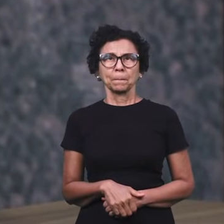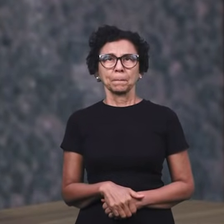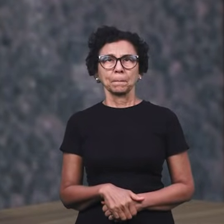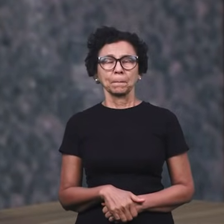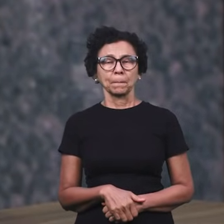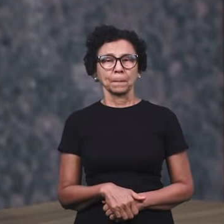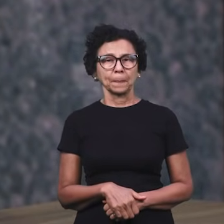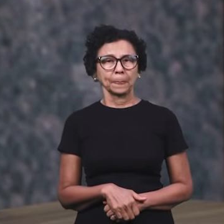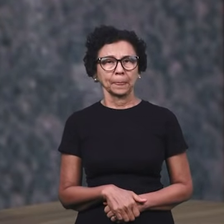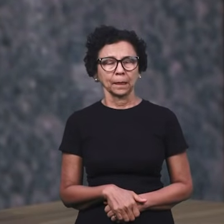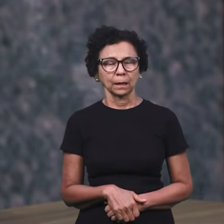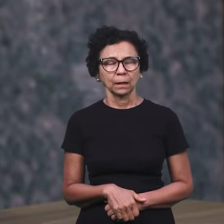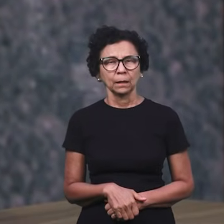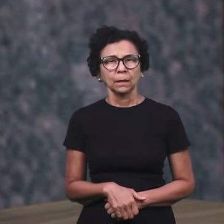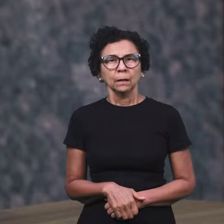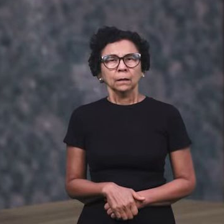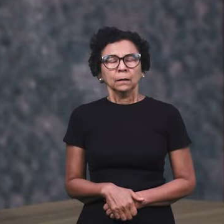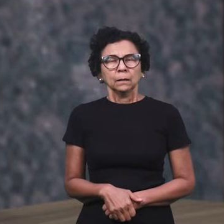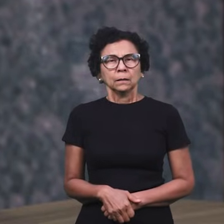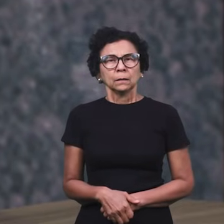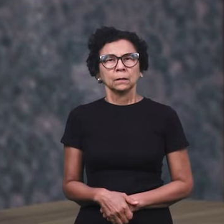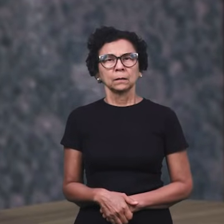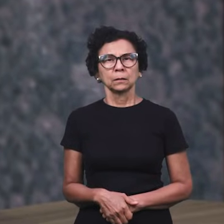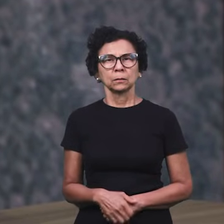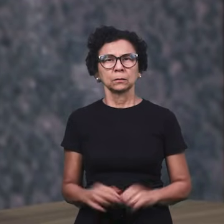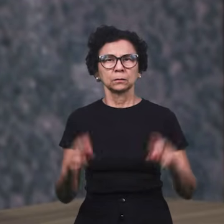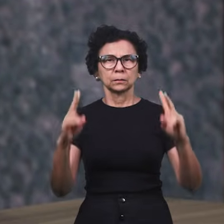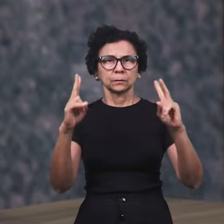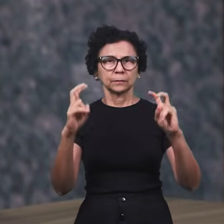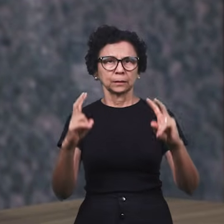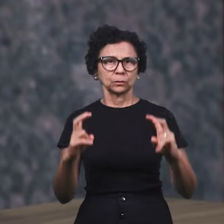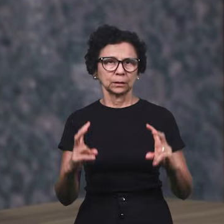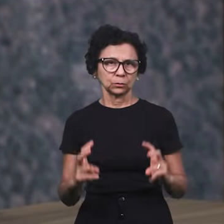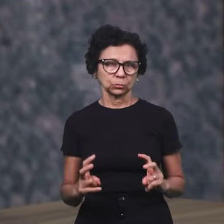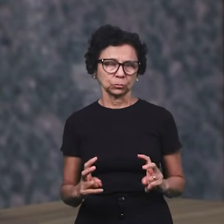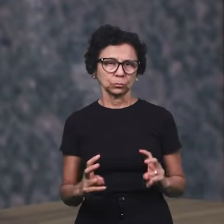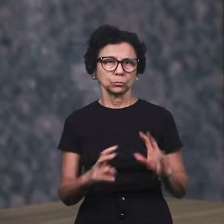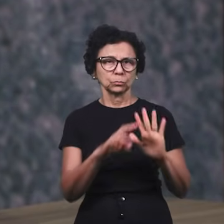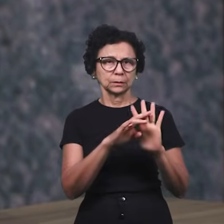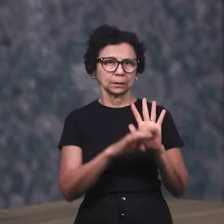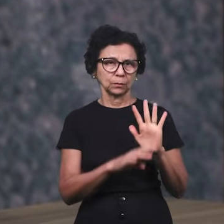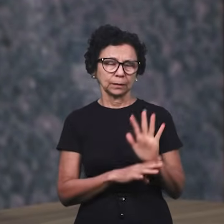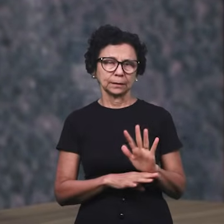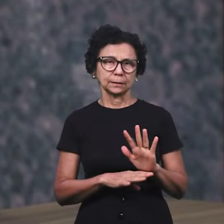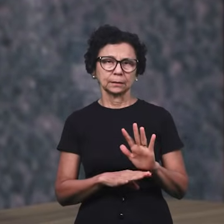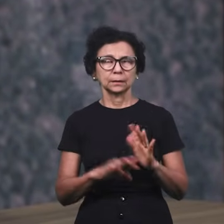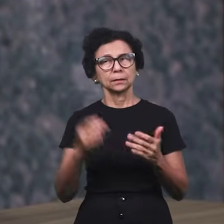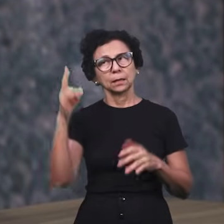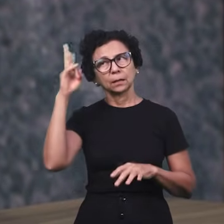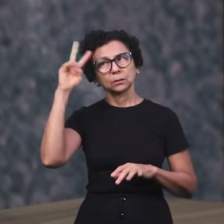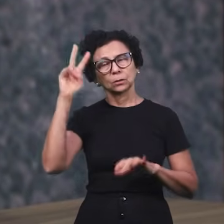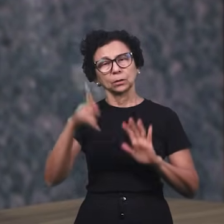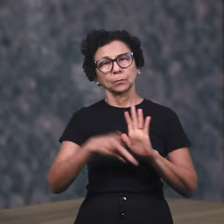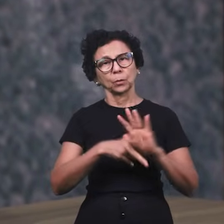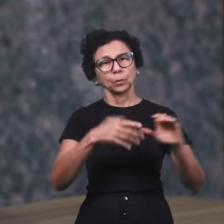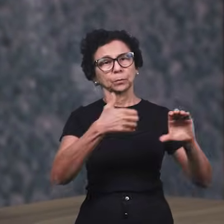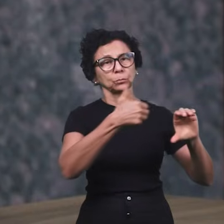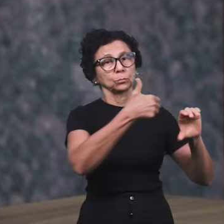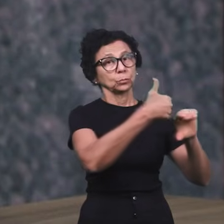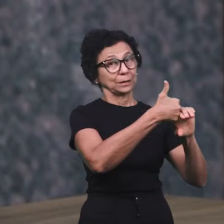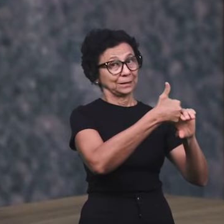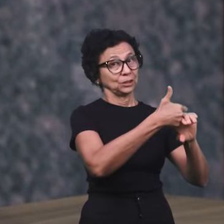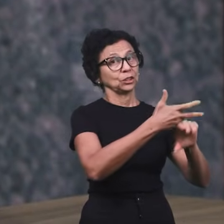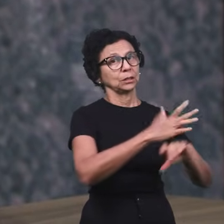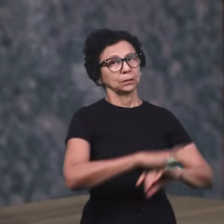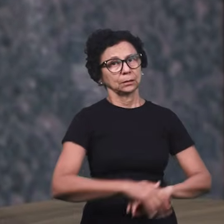ligada à evolução dos acontecimentos históricos da Europa. Claro que há níveis diferentes de interesse entre os irmãos pela